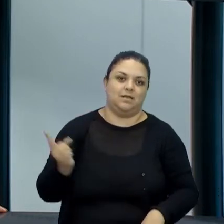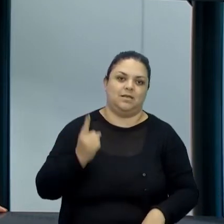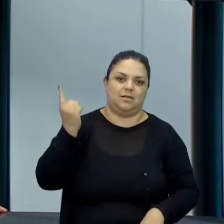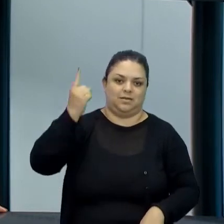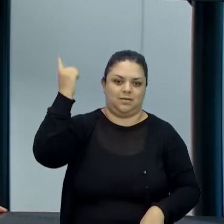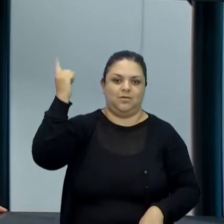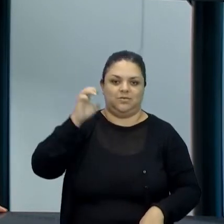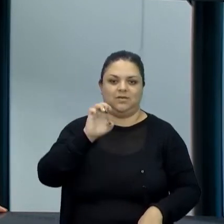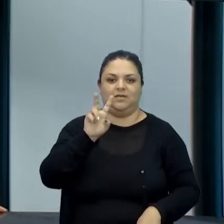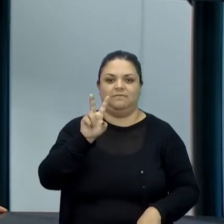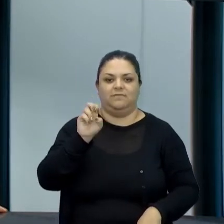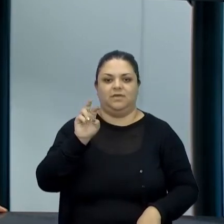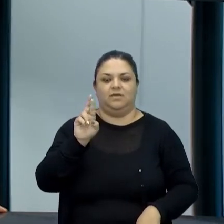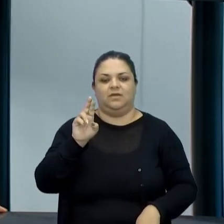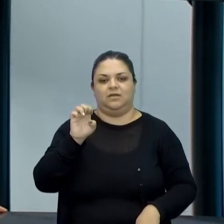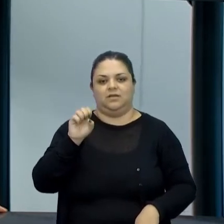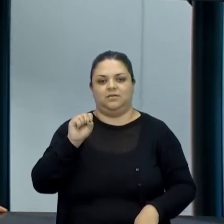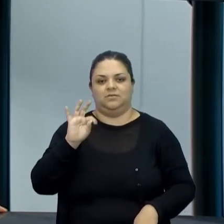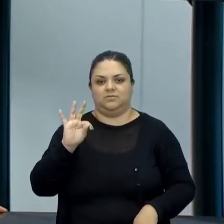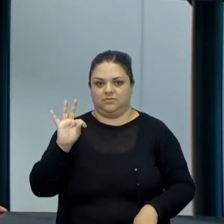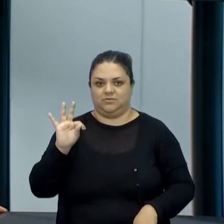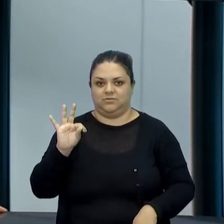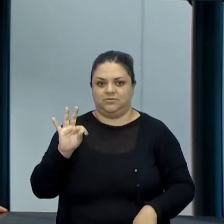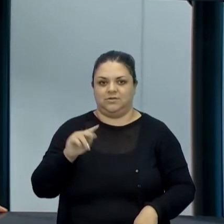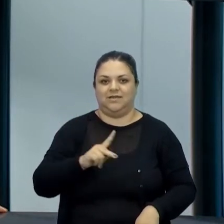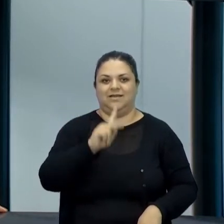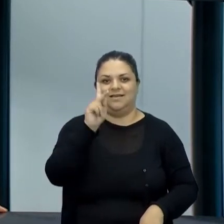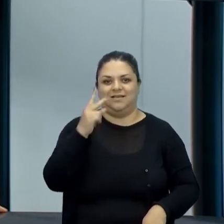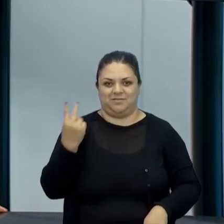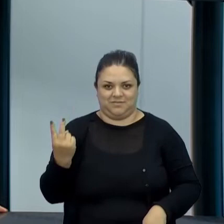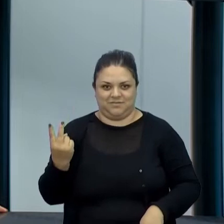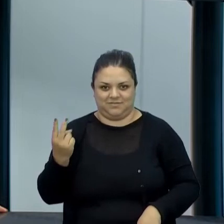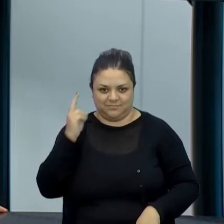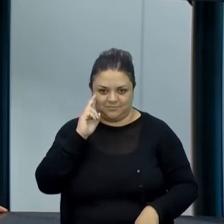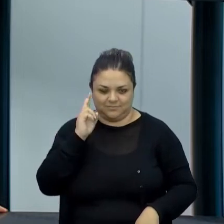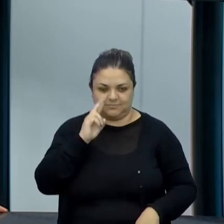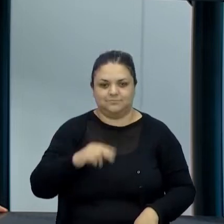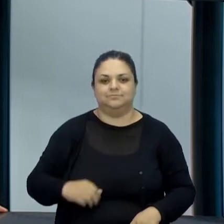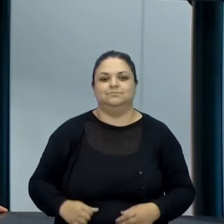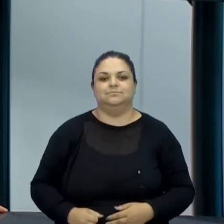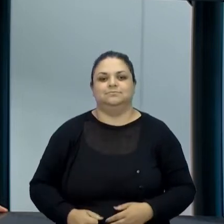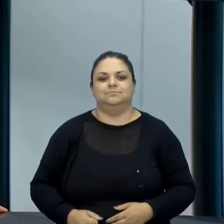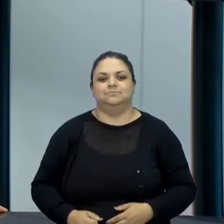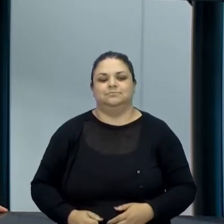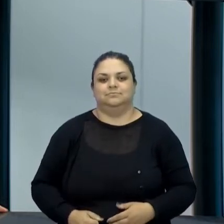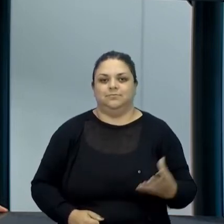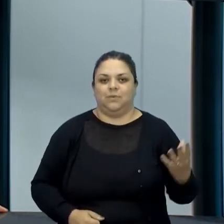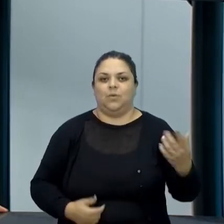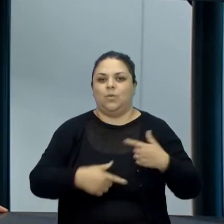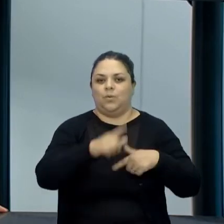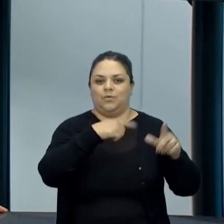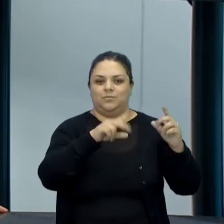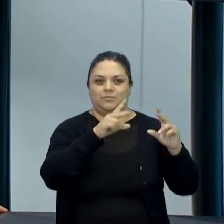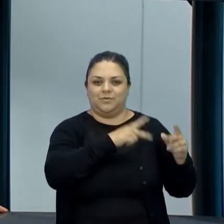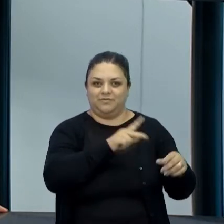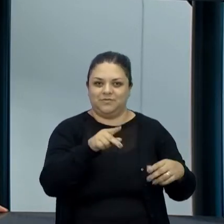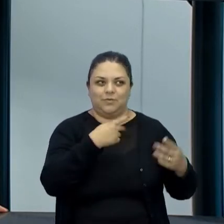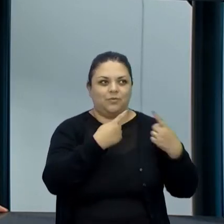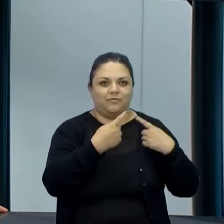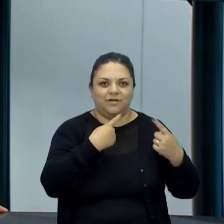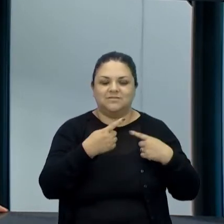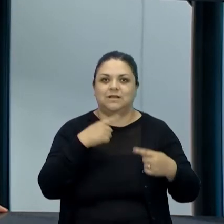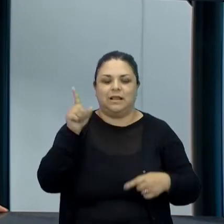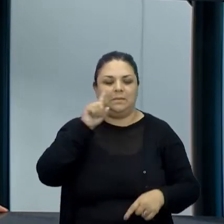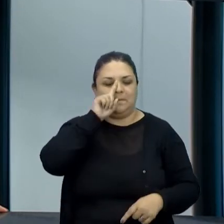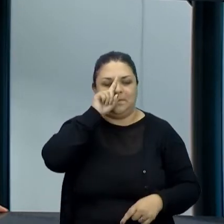mas não é a mais perigosa, né? A mais perigosa é chamada de K2. A gente estava falando outro dia aqui com os outros professores comentando, olha que interessante.